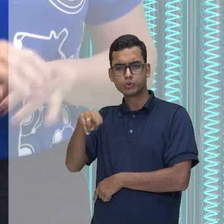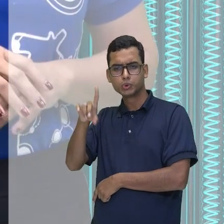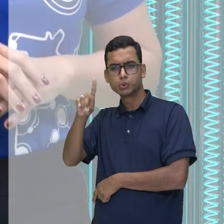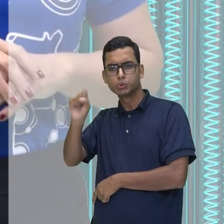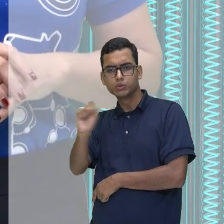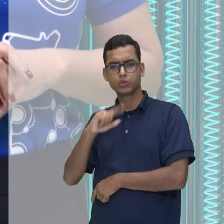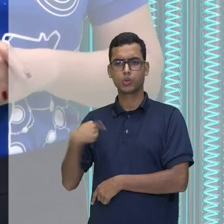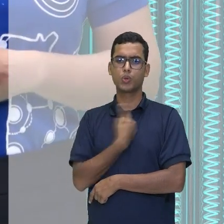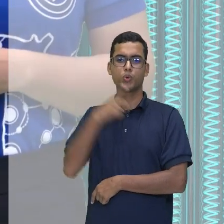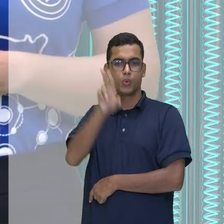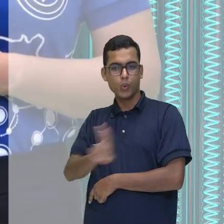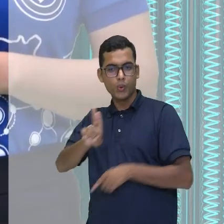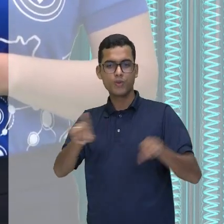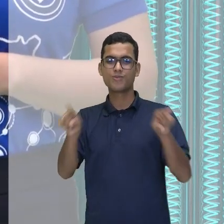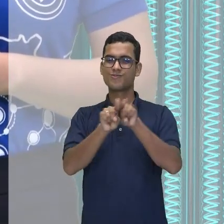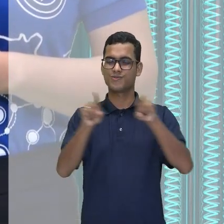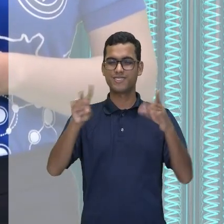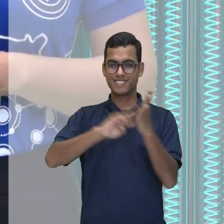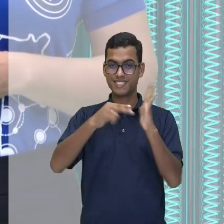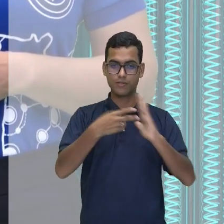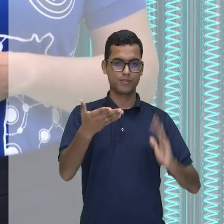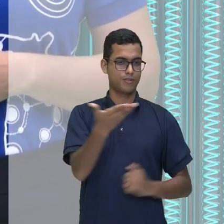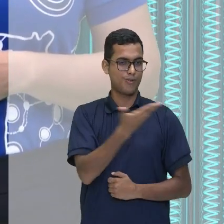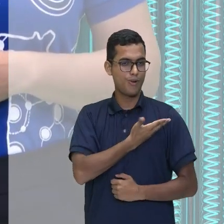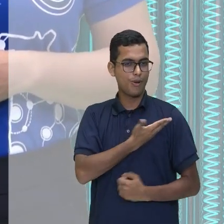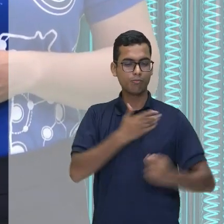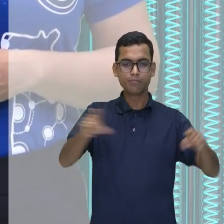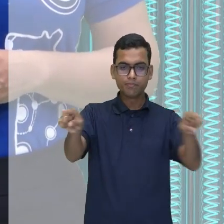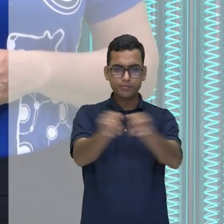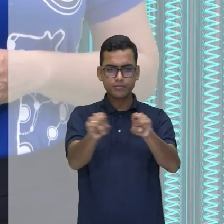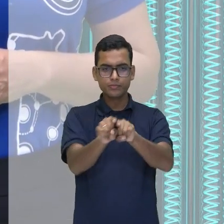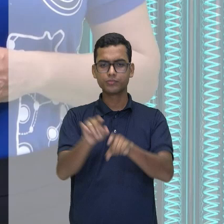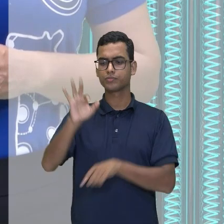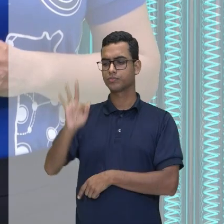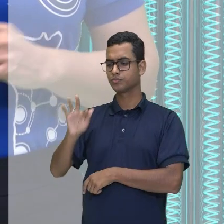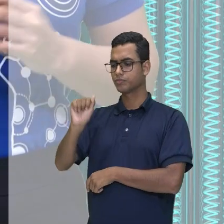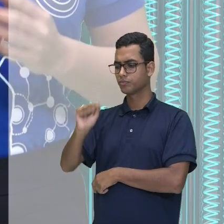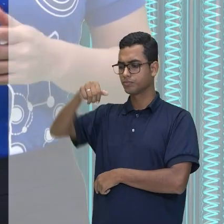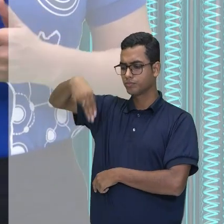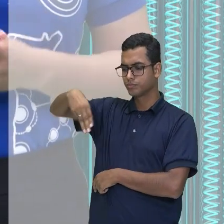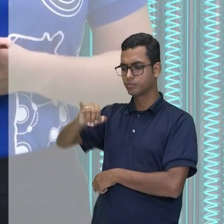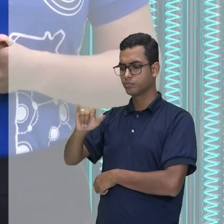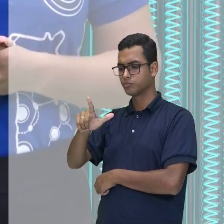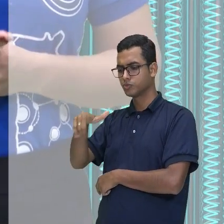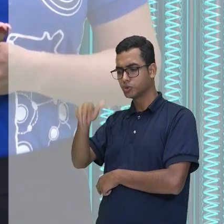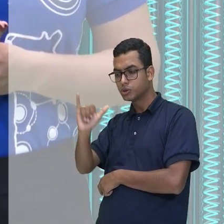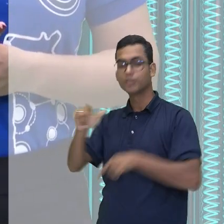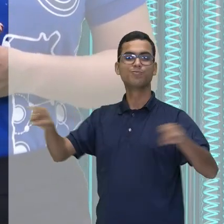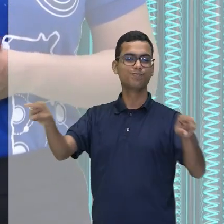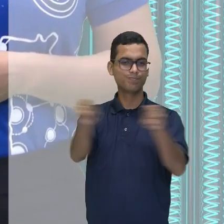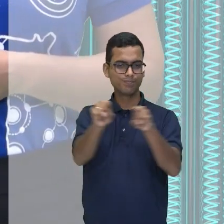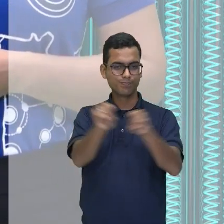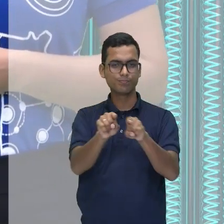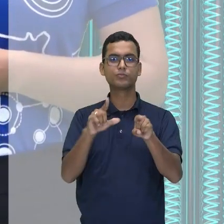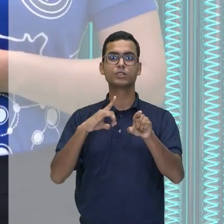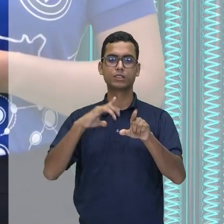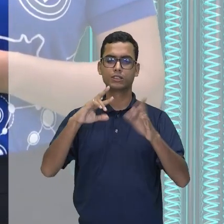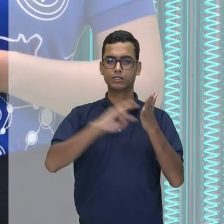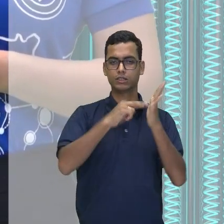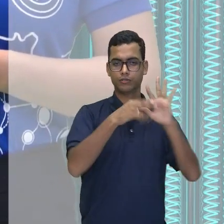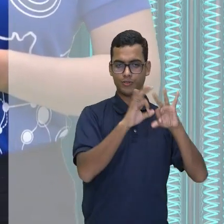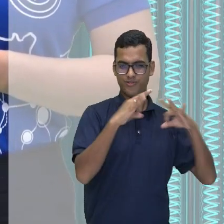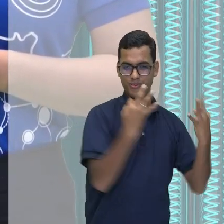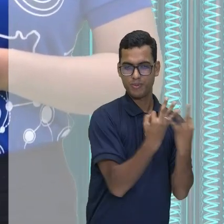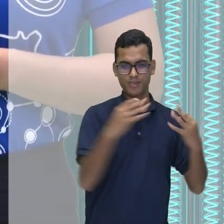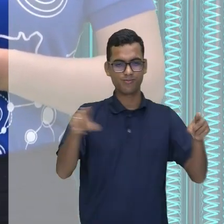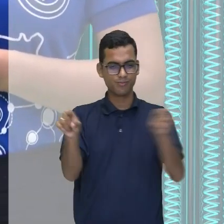usamos essa palavra também bastante. Family é uma palavra cognata, eu sei que significa família, e assim